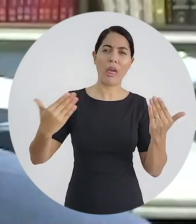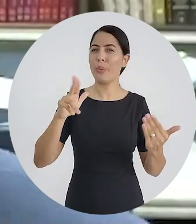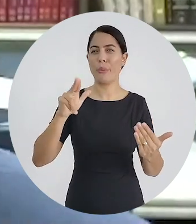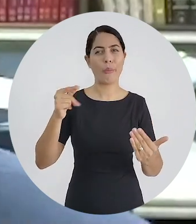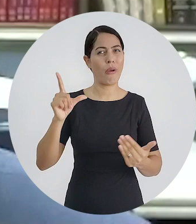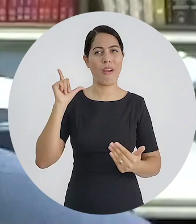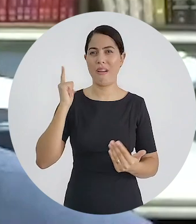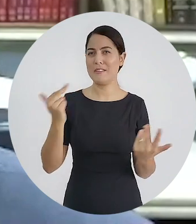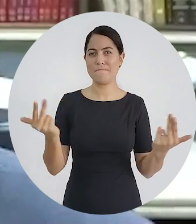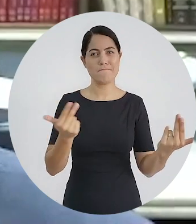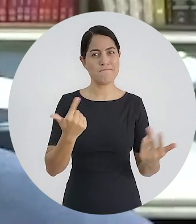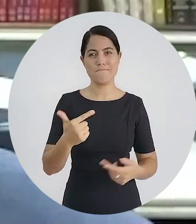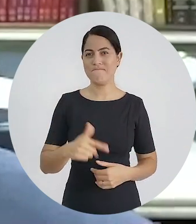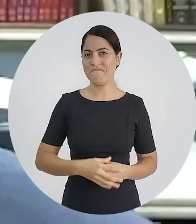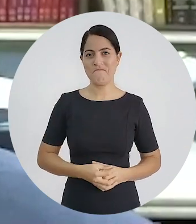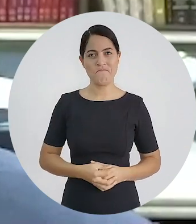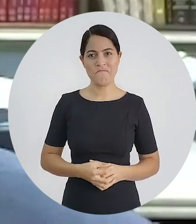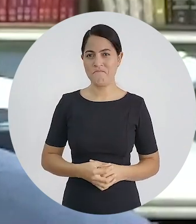tão semelhante.